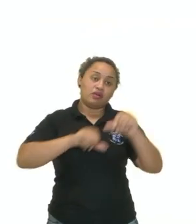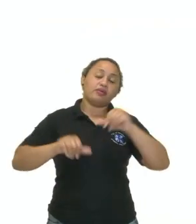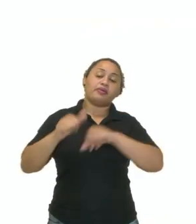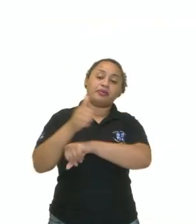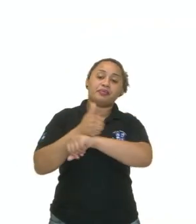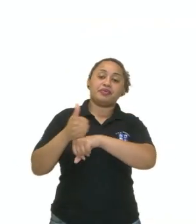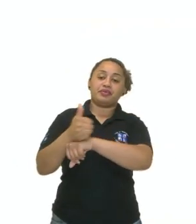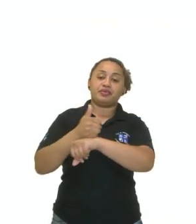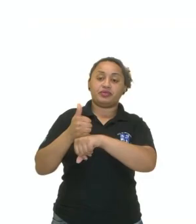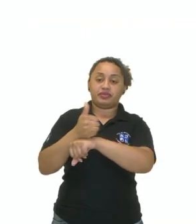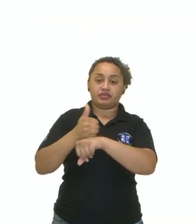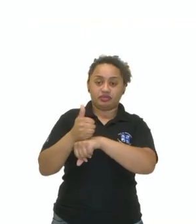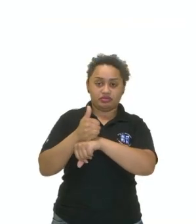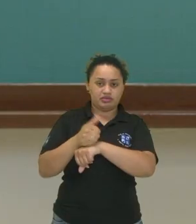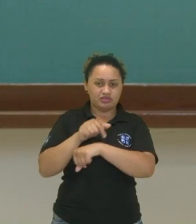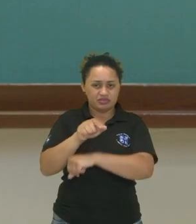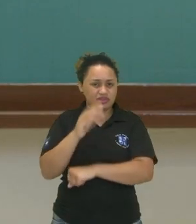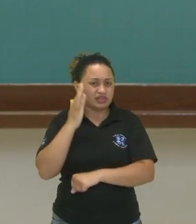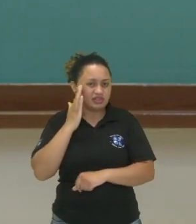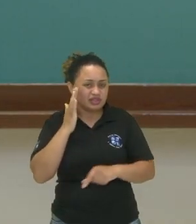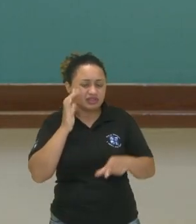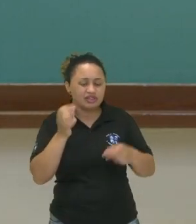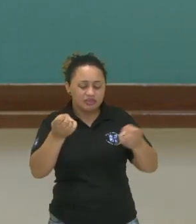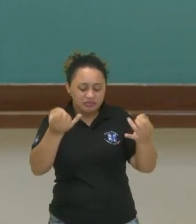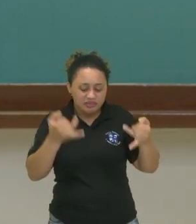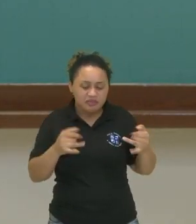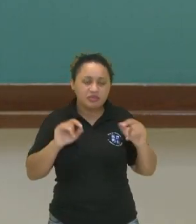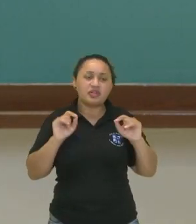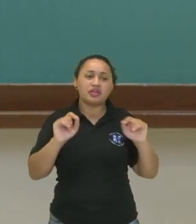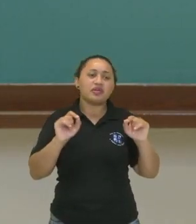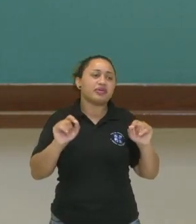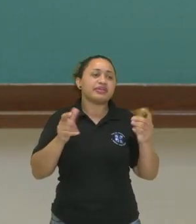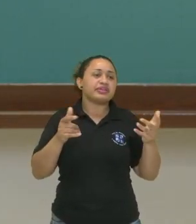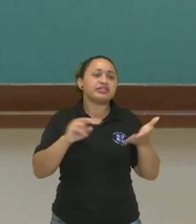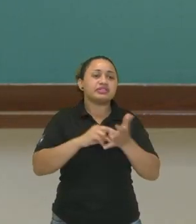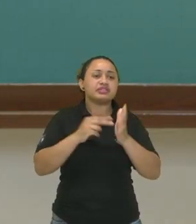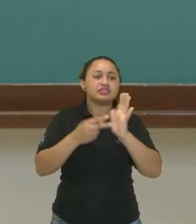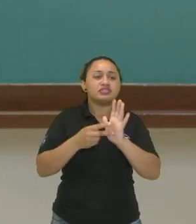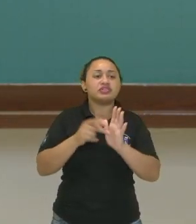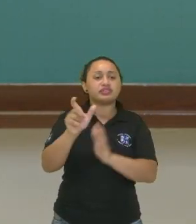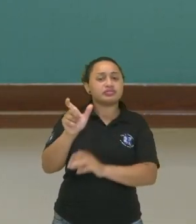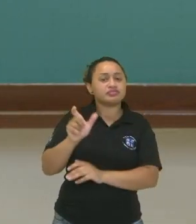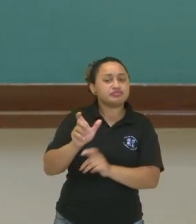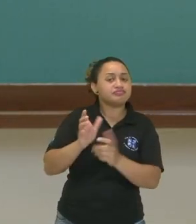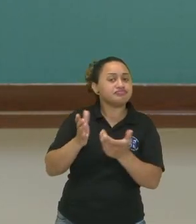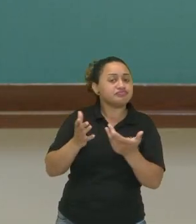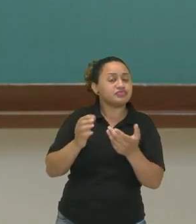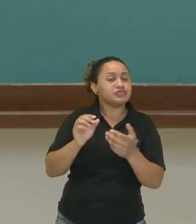profissionalização. Vocês saberiam então dizer sobre essa palavra, o significado dela?